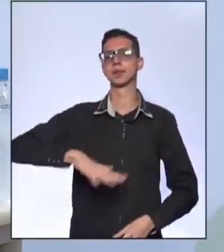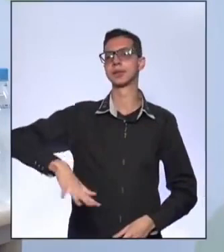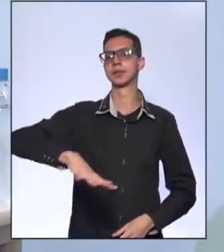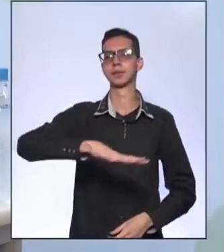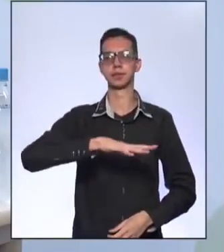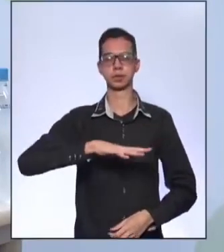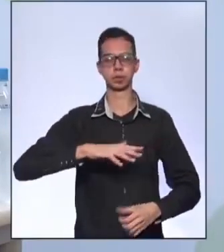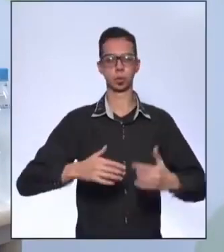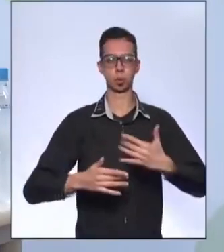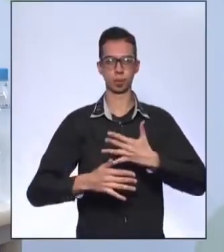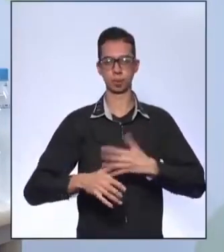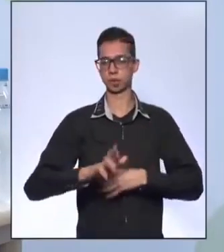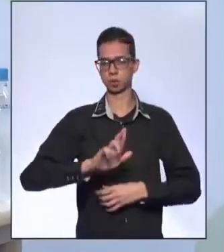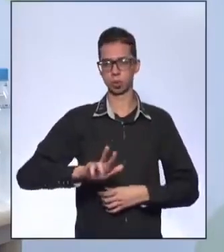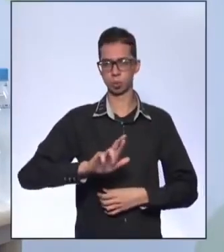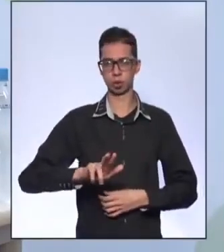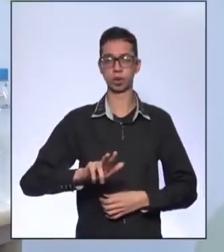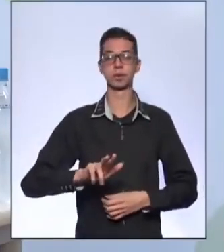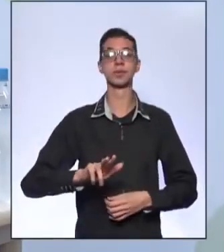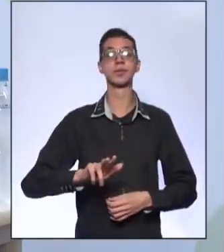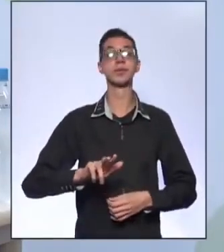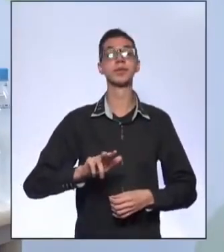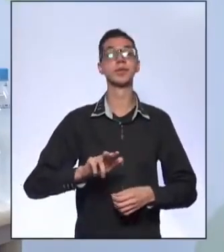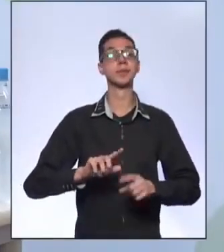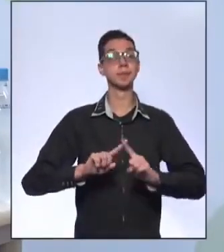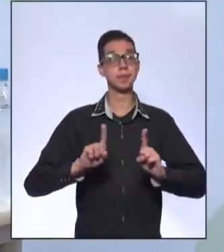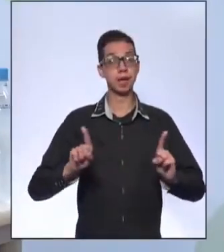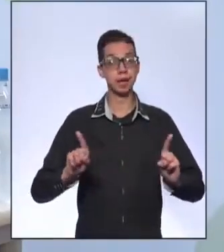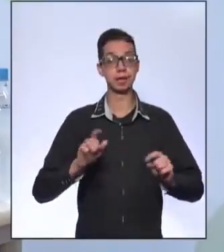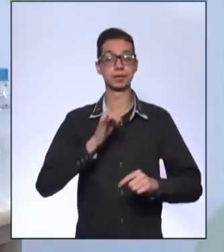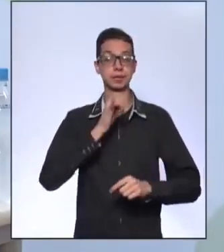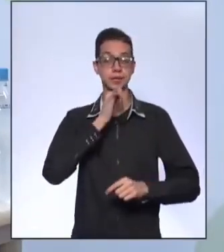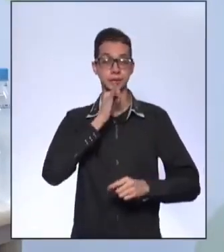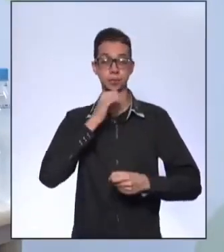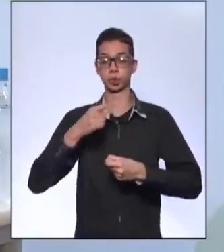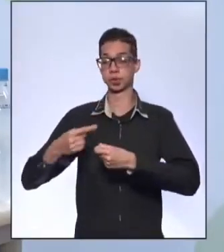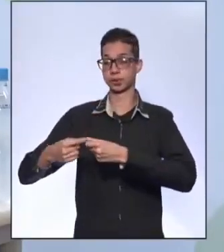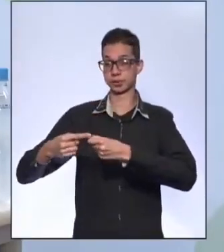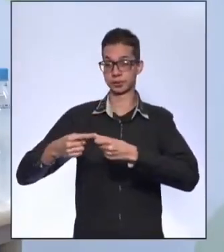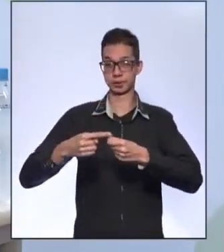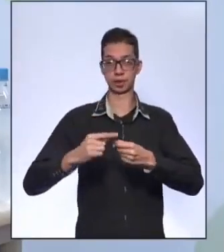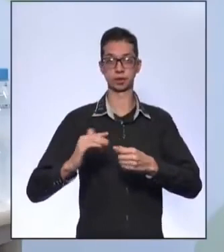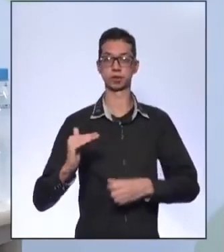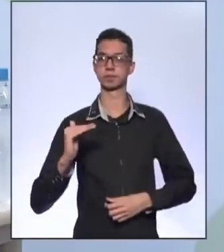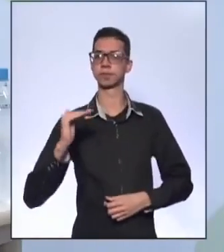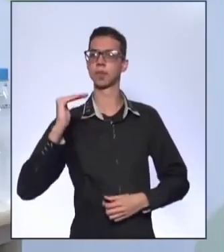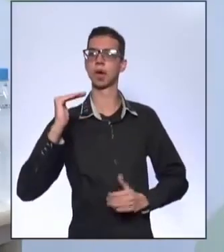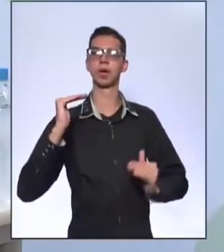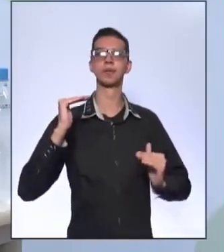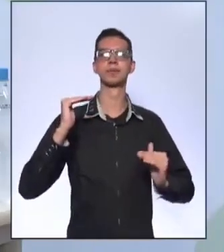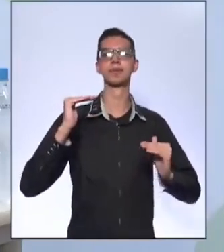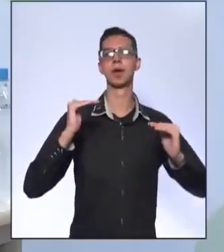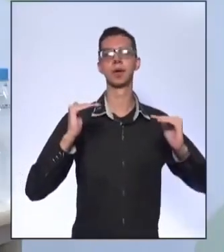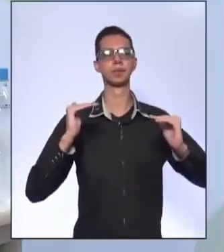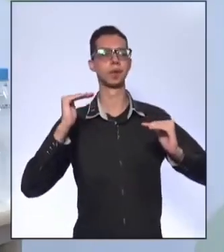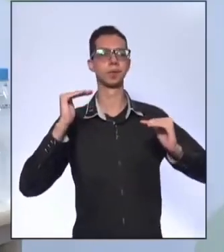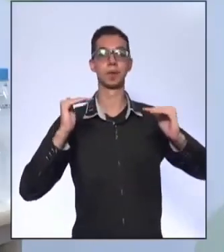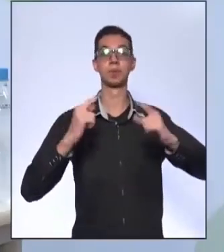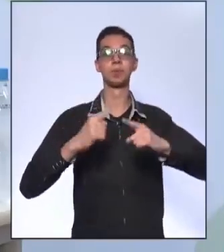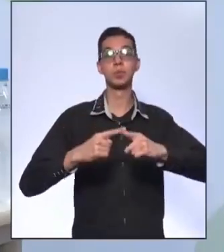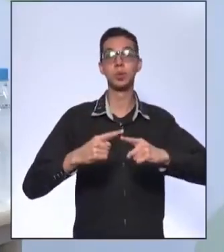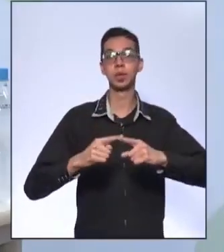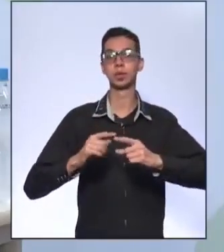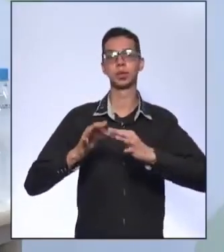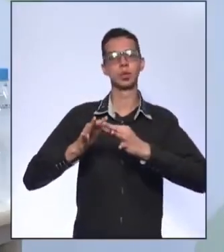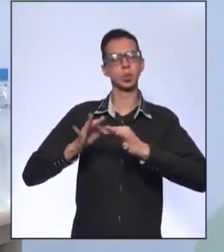subordinação esse um processo na qual cidades que acabam se destacando pela sua infraestrutura pelo